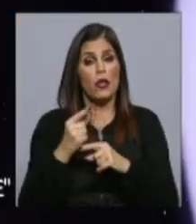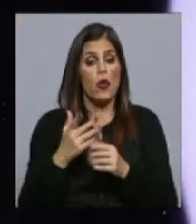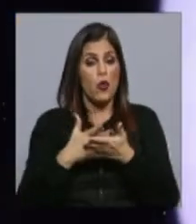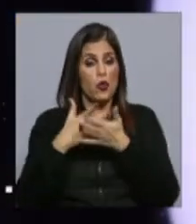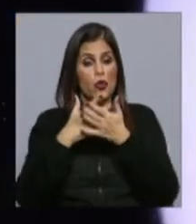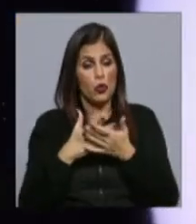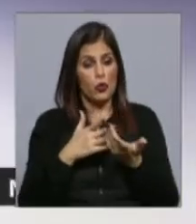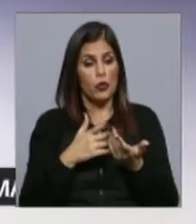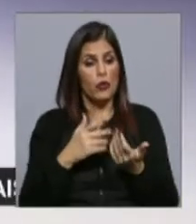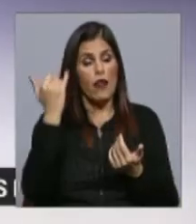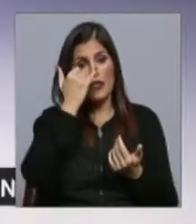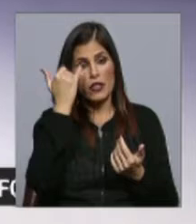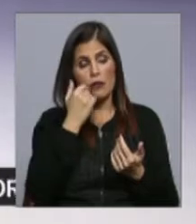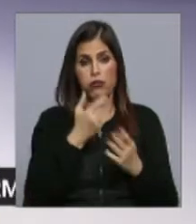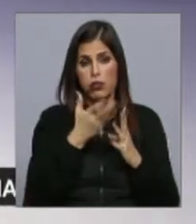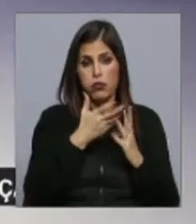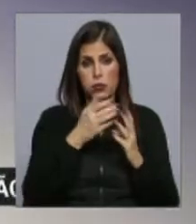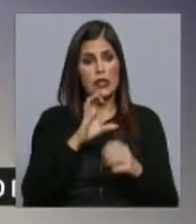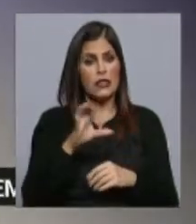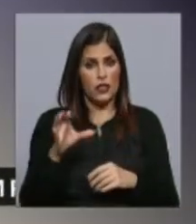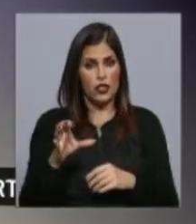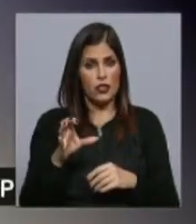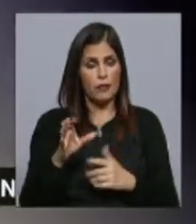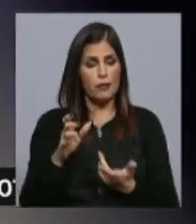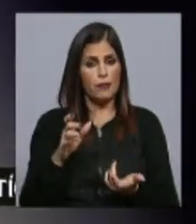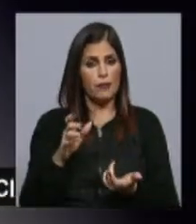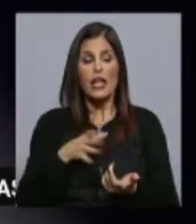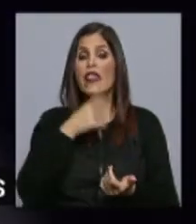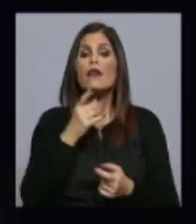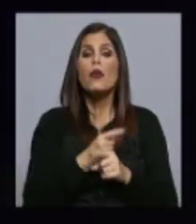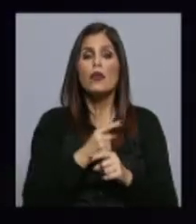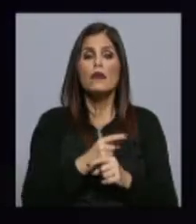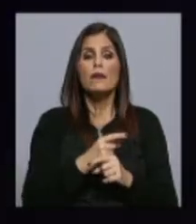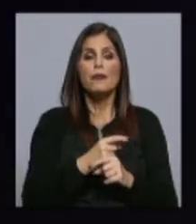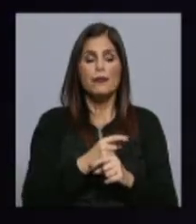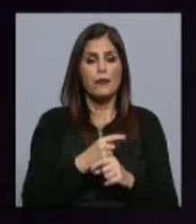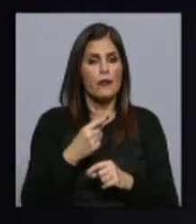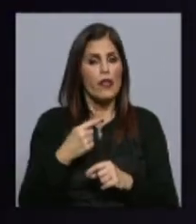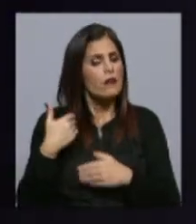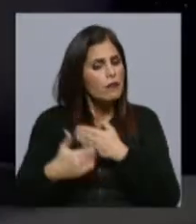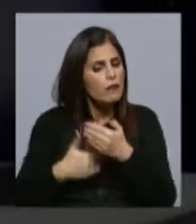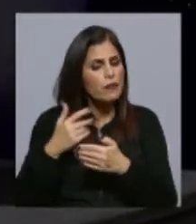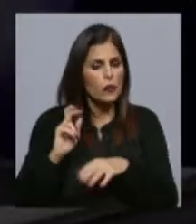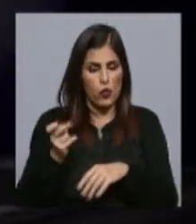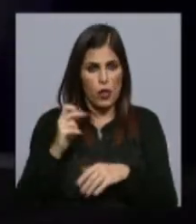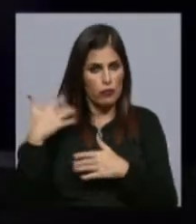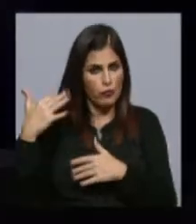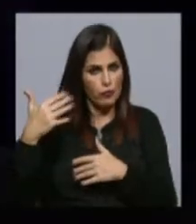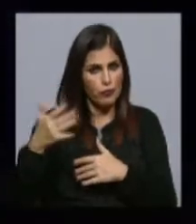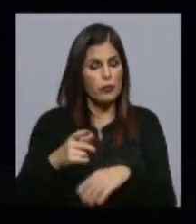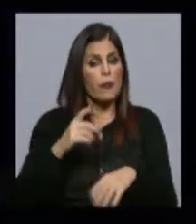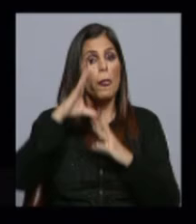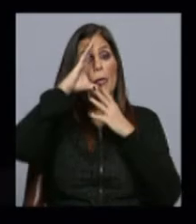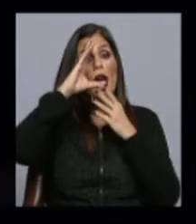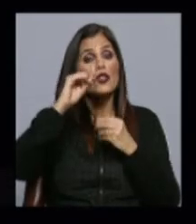simulações feitas por um conjunto de cientistas, diz o seguinte: à medida que os anos vão passando, as luas de